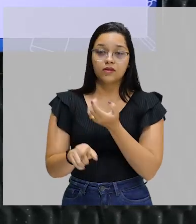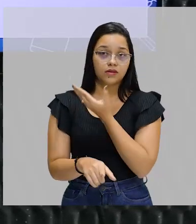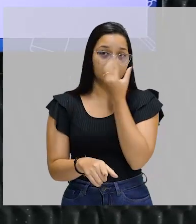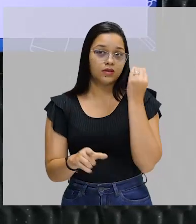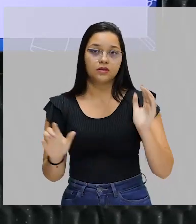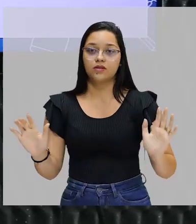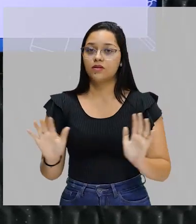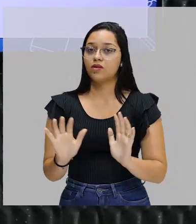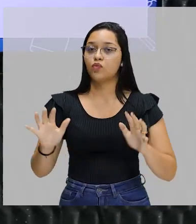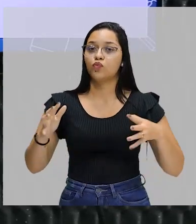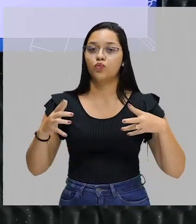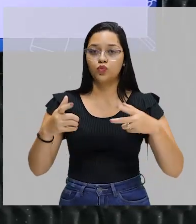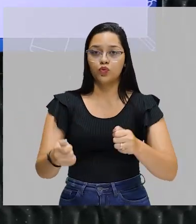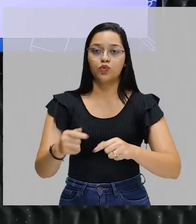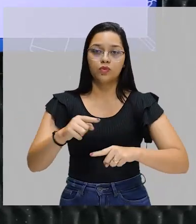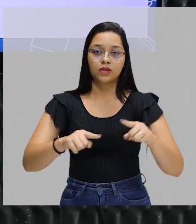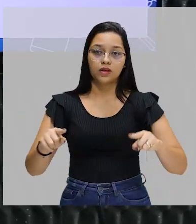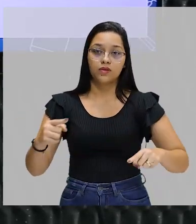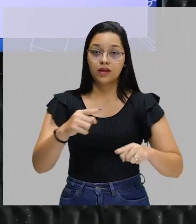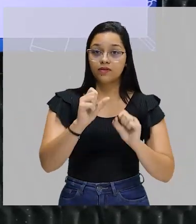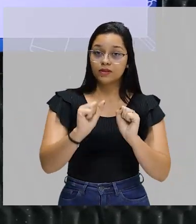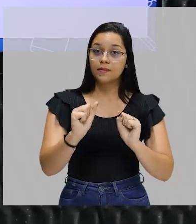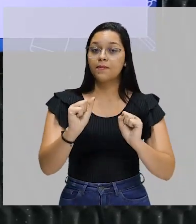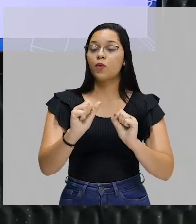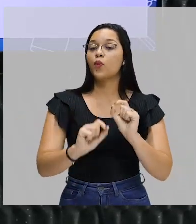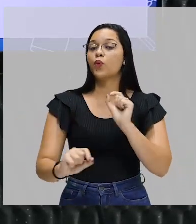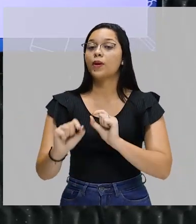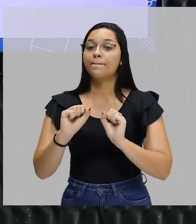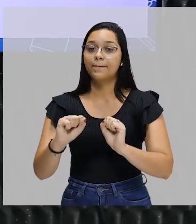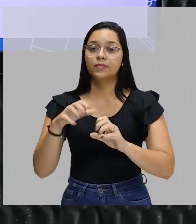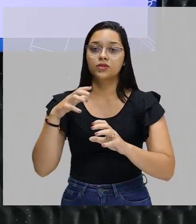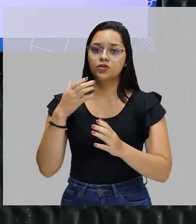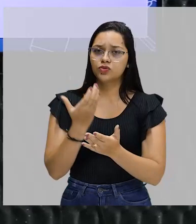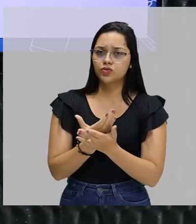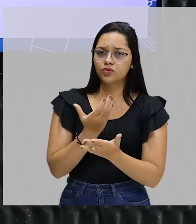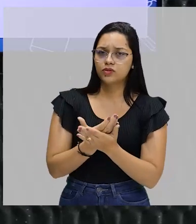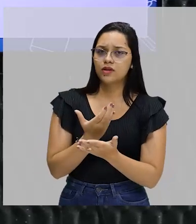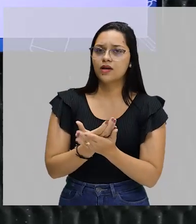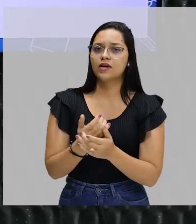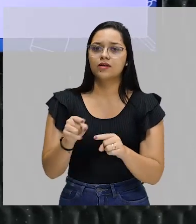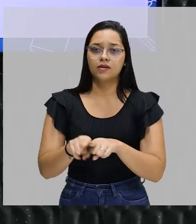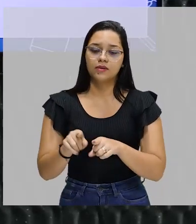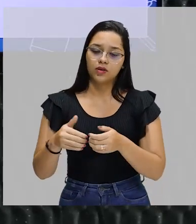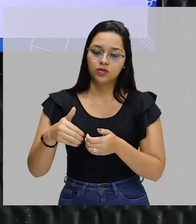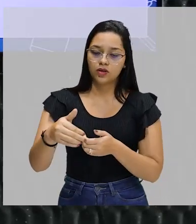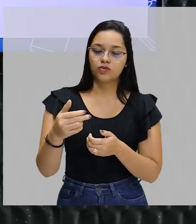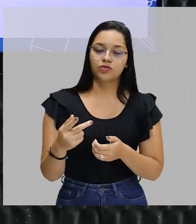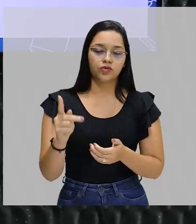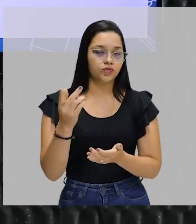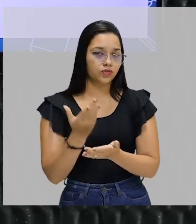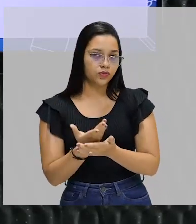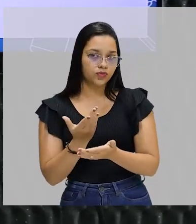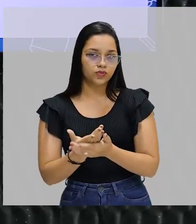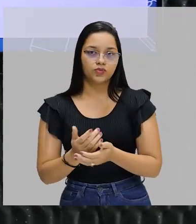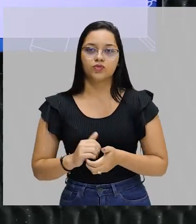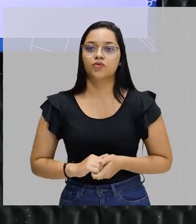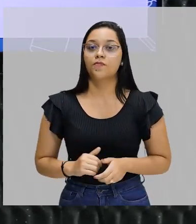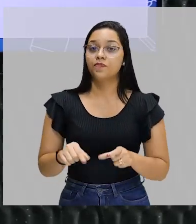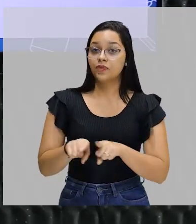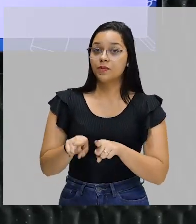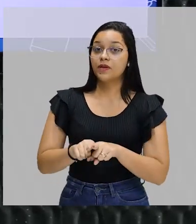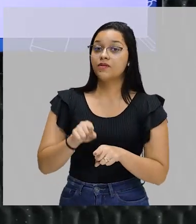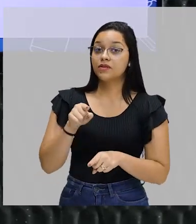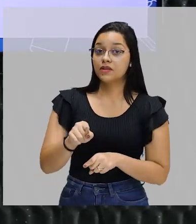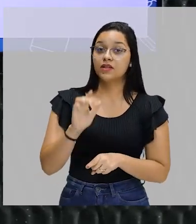esqueça, todo o material está lá para que você estude, para que você dê continuidade aos seus estudos, certo? Além